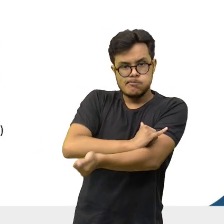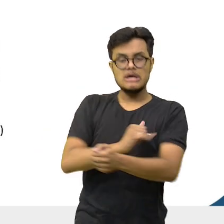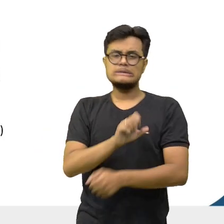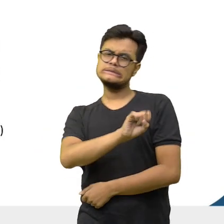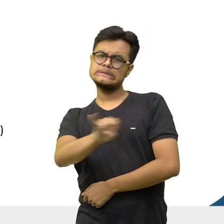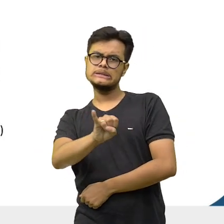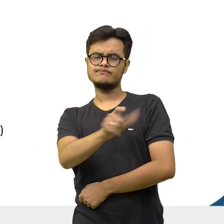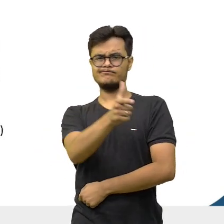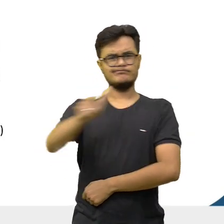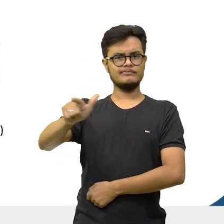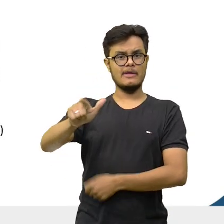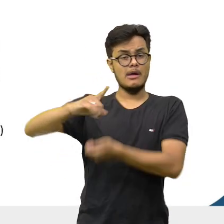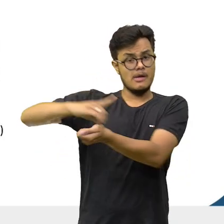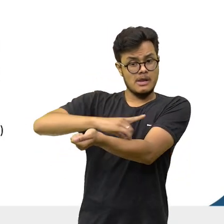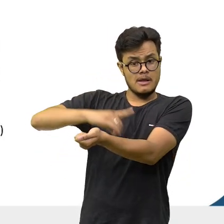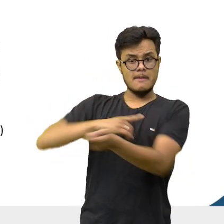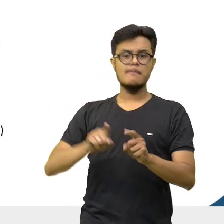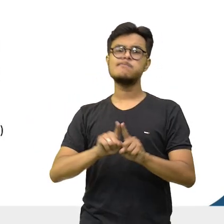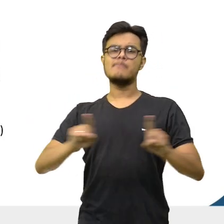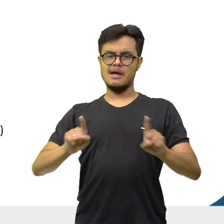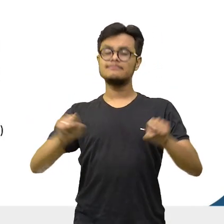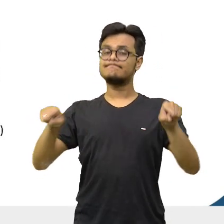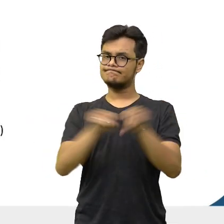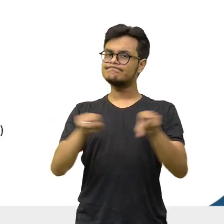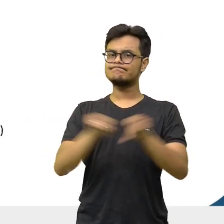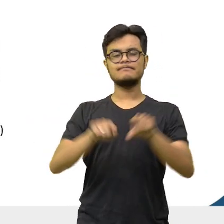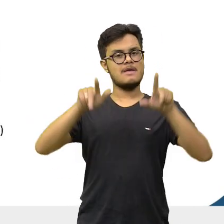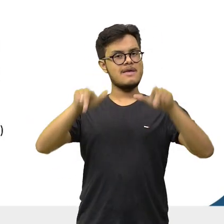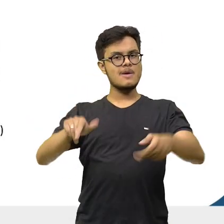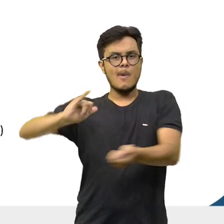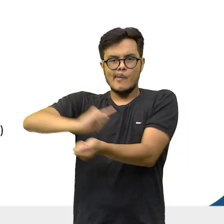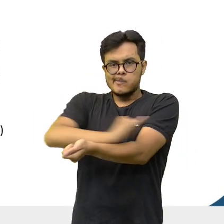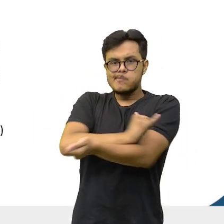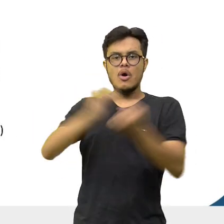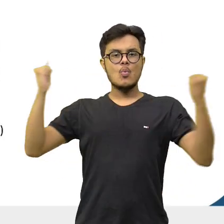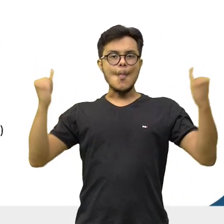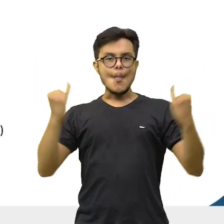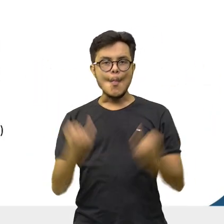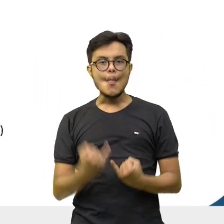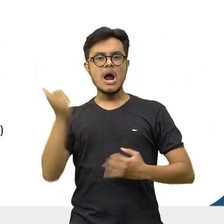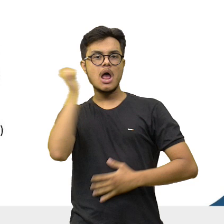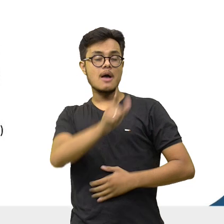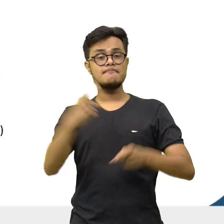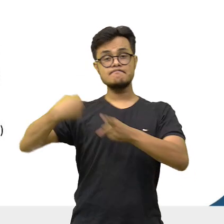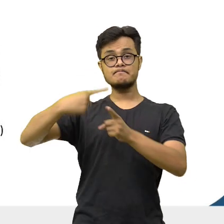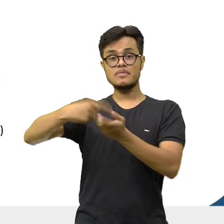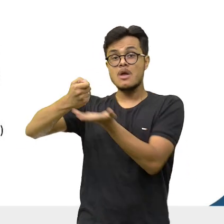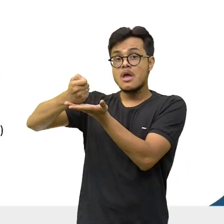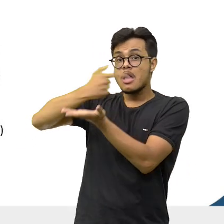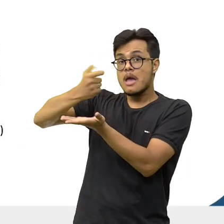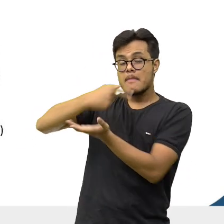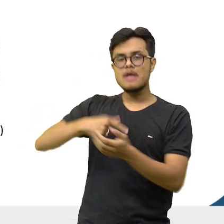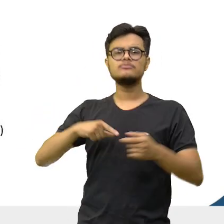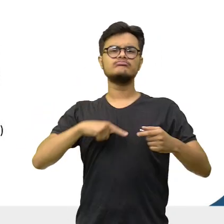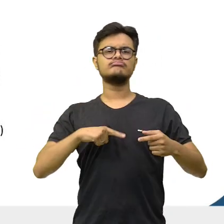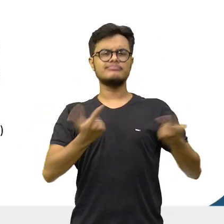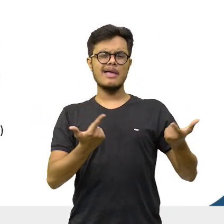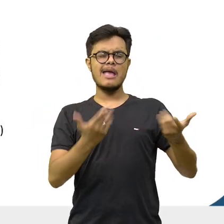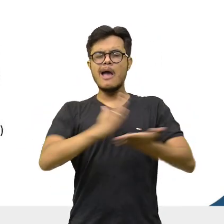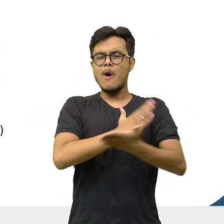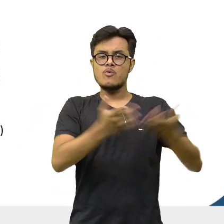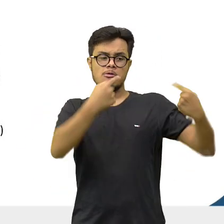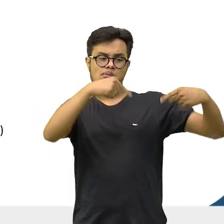essa condição, a eliminar peso. Isso se dá porque as drogas atuam em receptores de